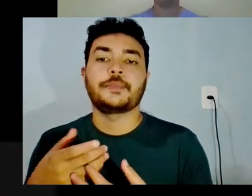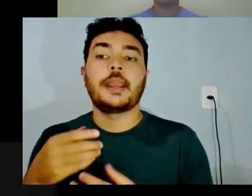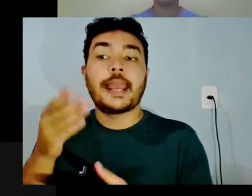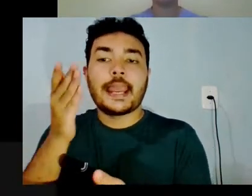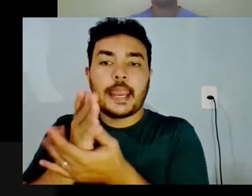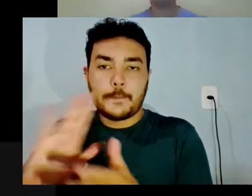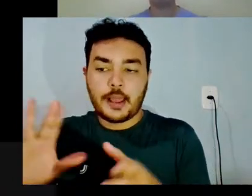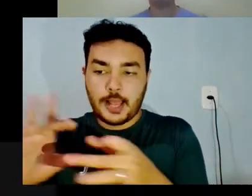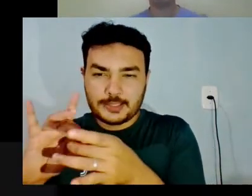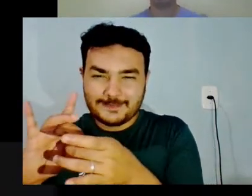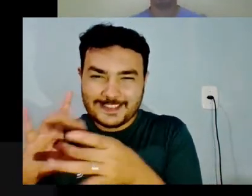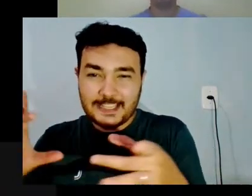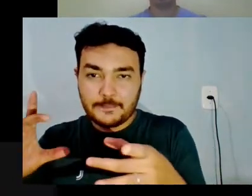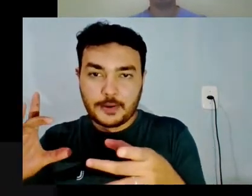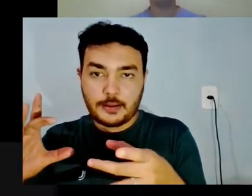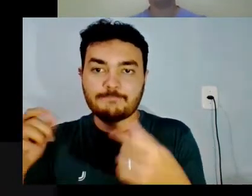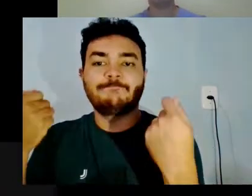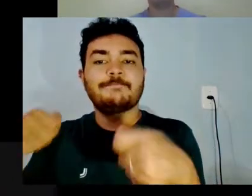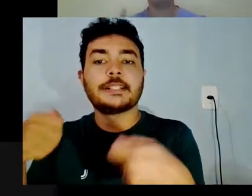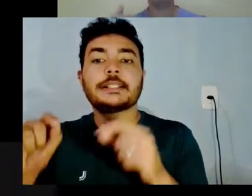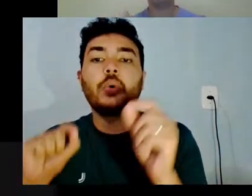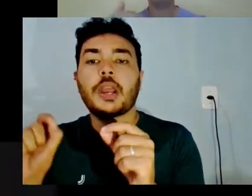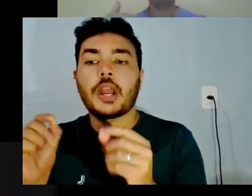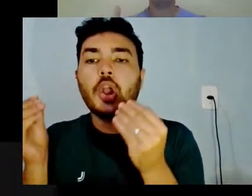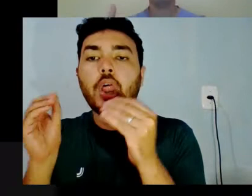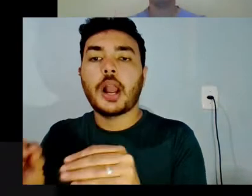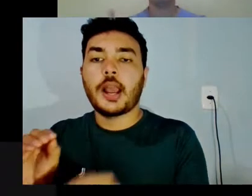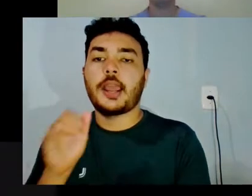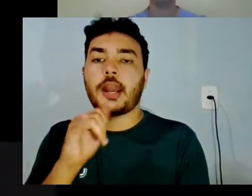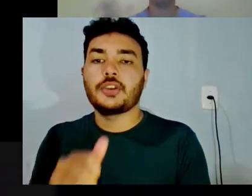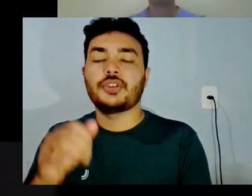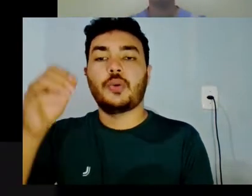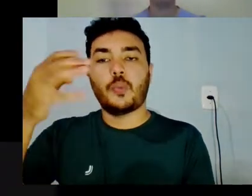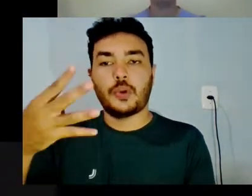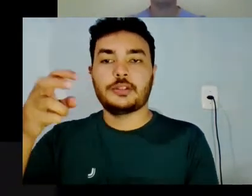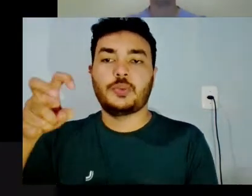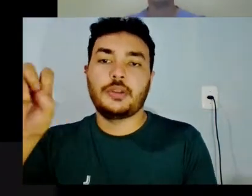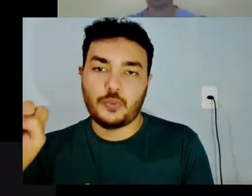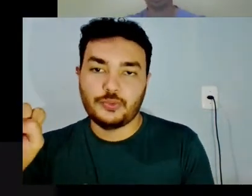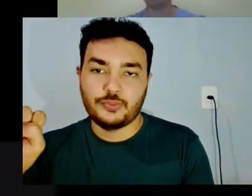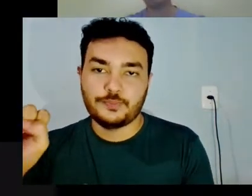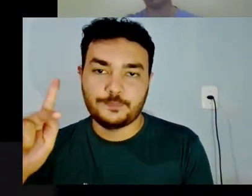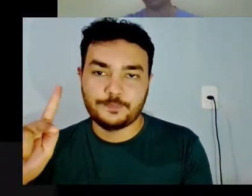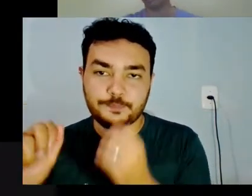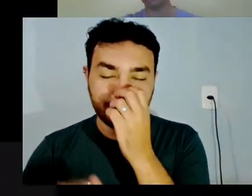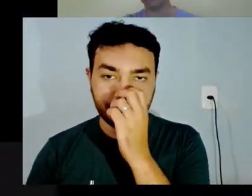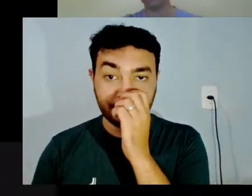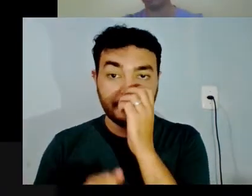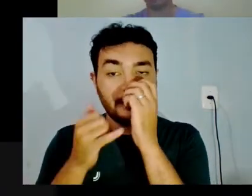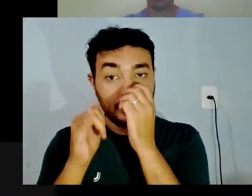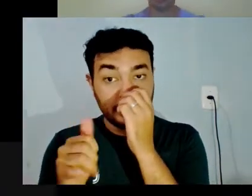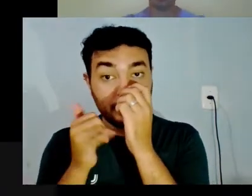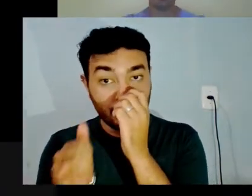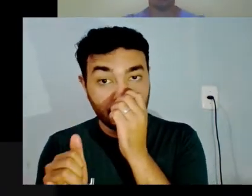uma ligação química de uma molécula de hidrogênio, a gente tem que fornecer 458 kJ por mol de moléculas de hidrogênio. Então, esse é um valor real